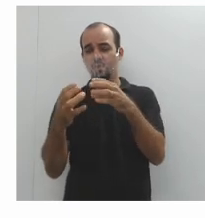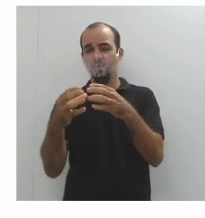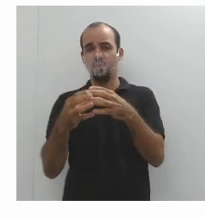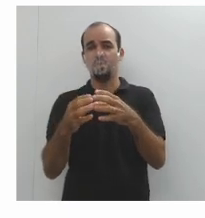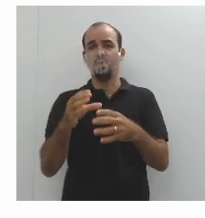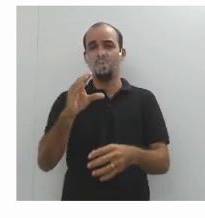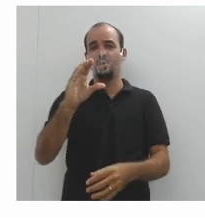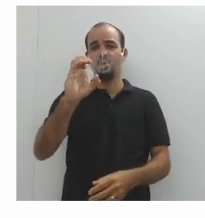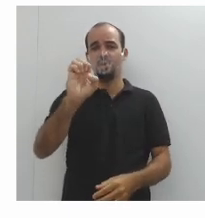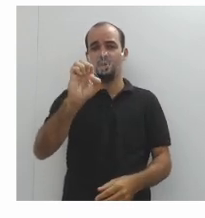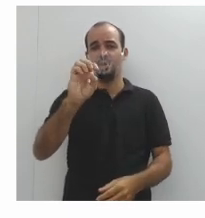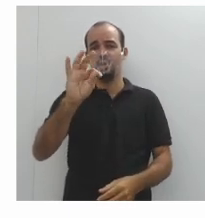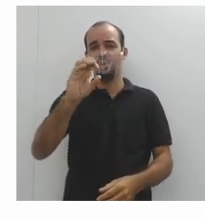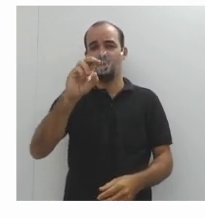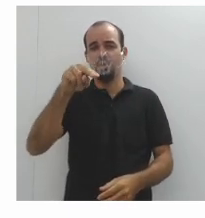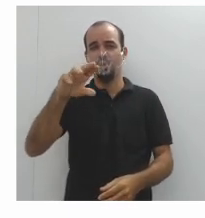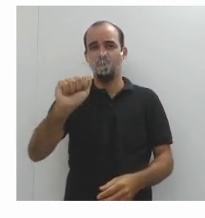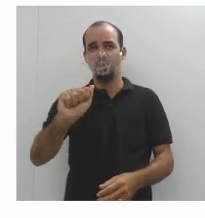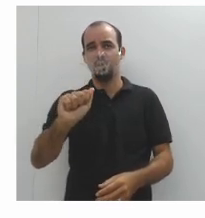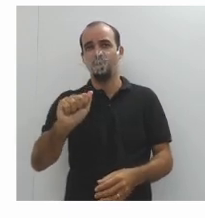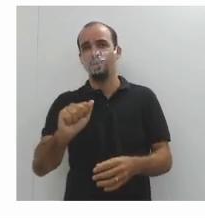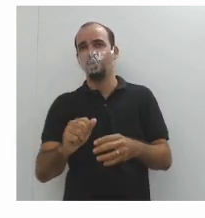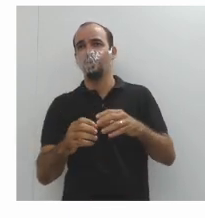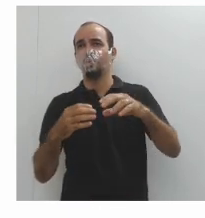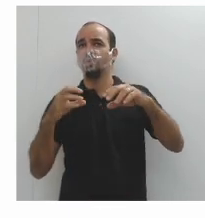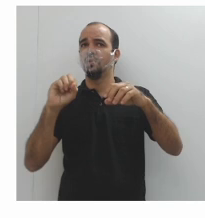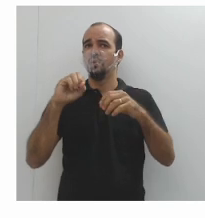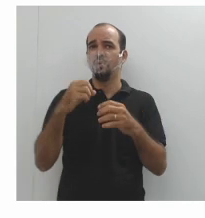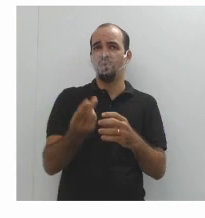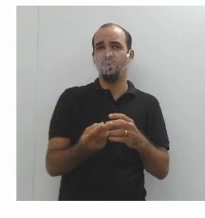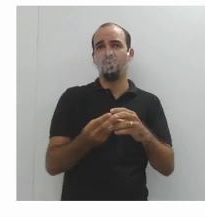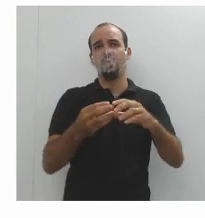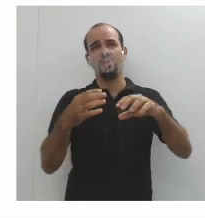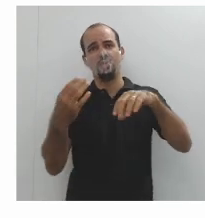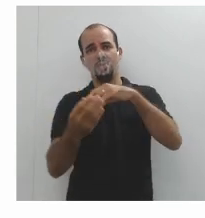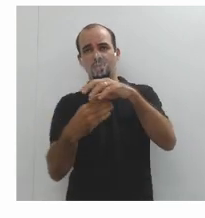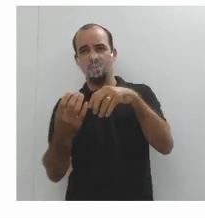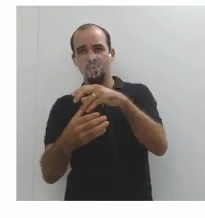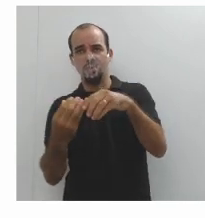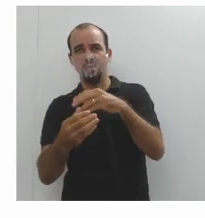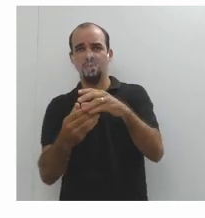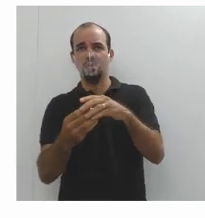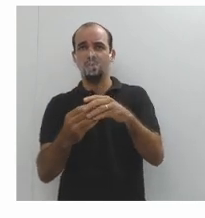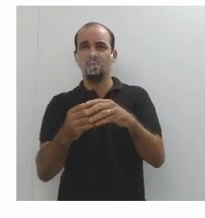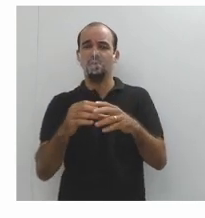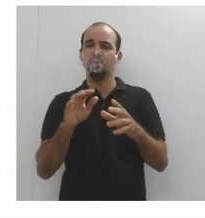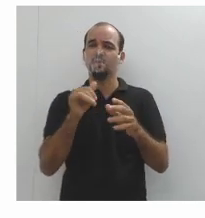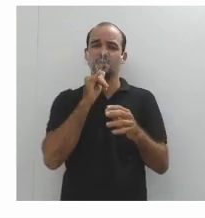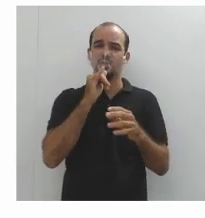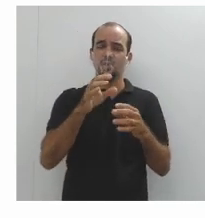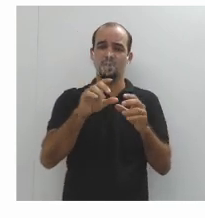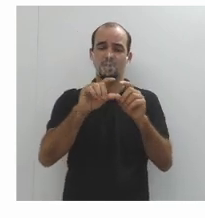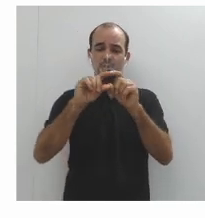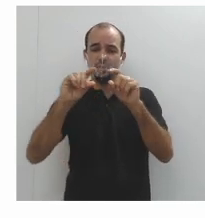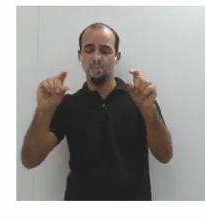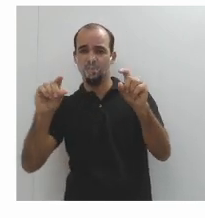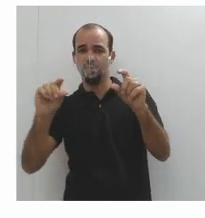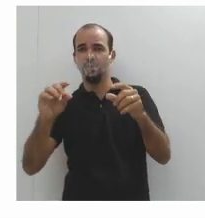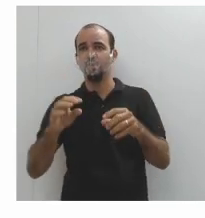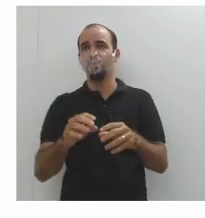grupo aldeído, tá bom? Ou seja, do tipo polialcool aldeído ou